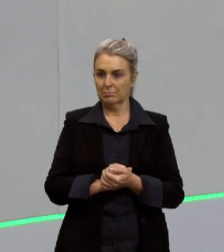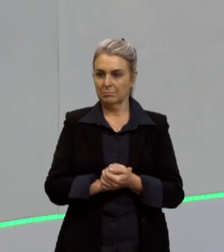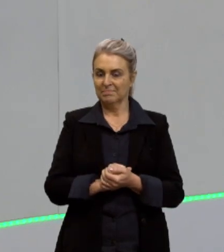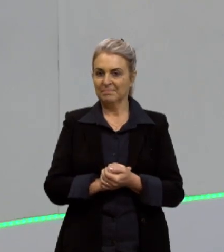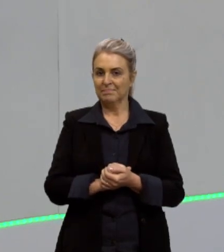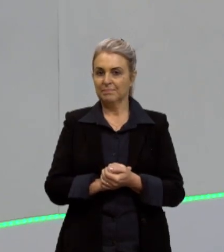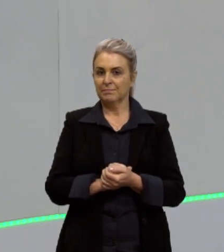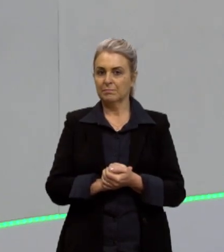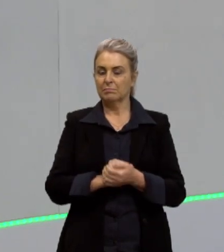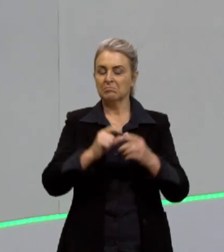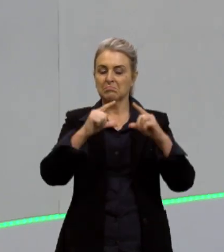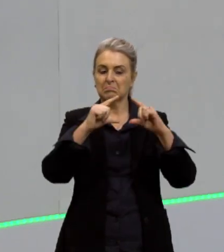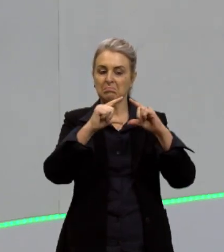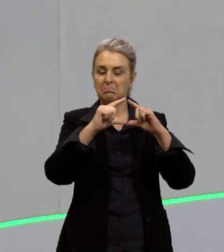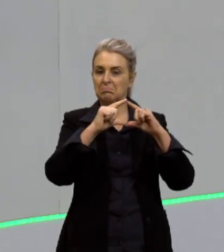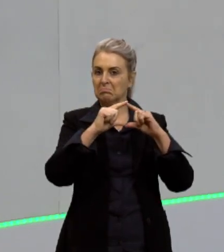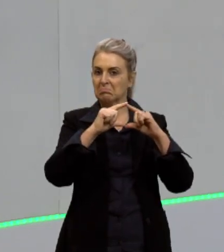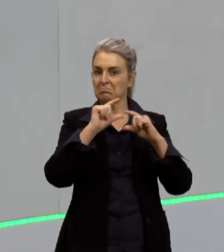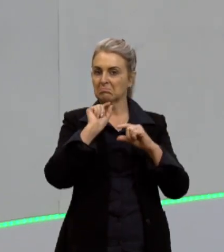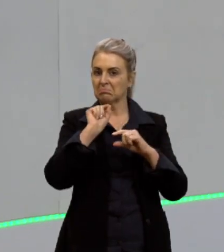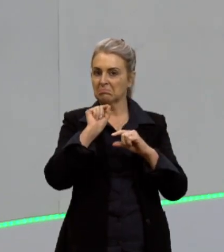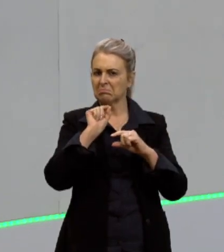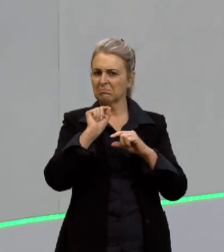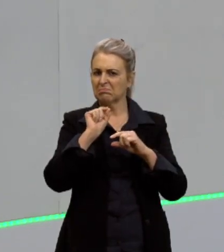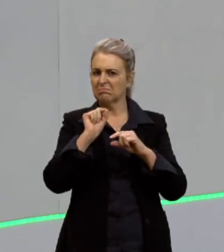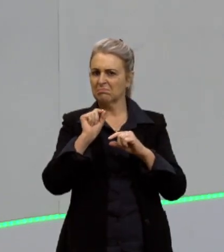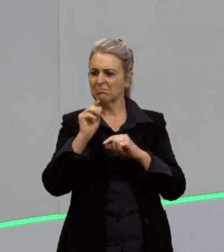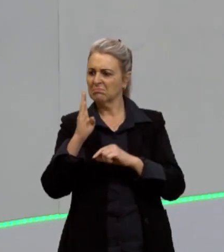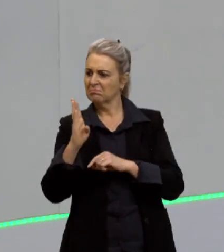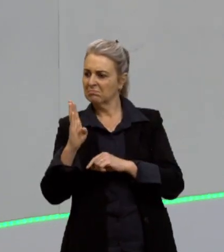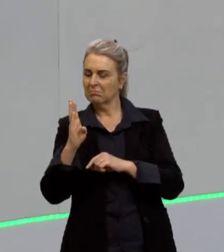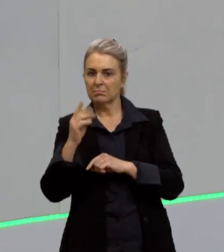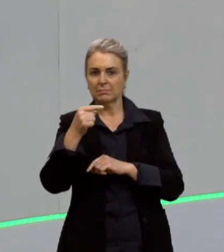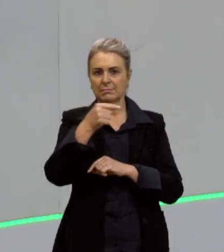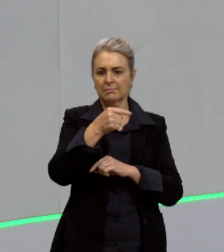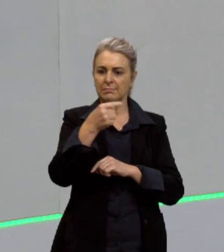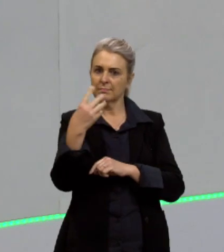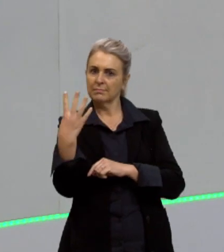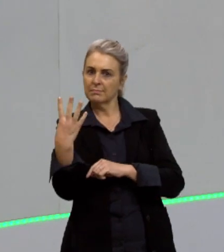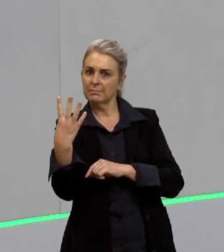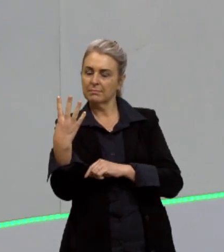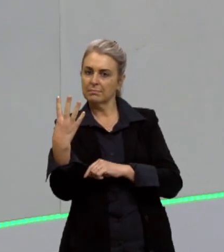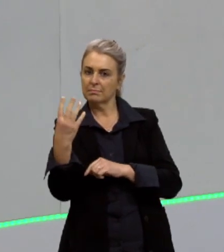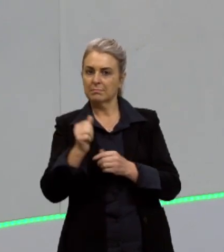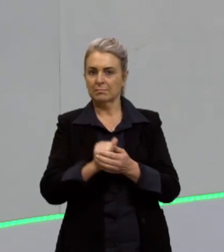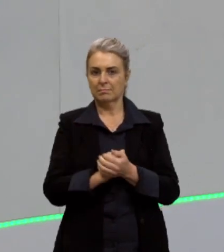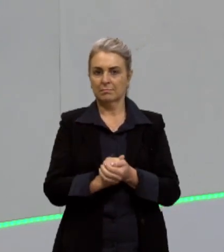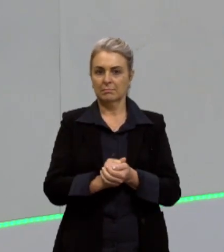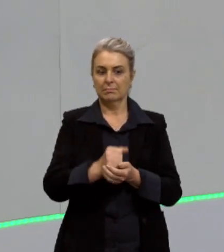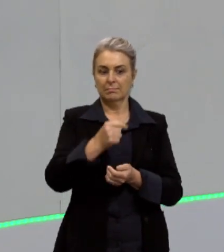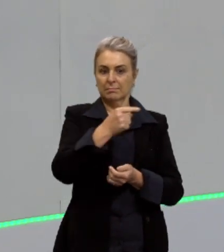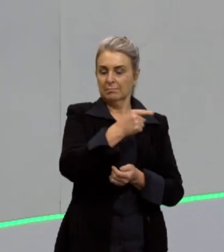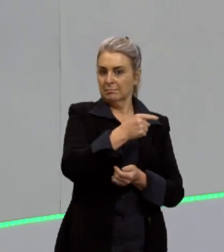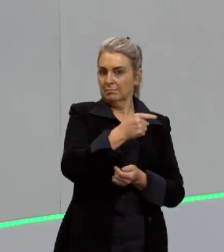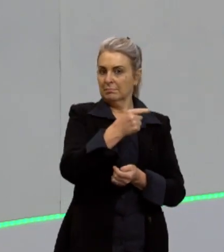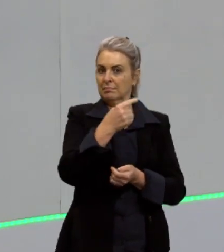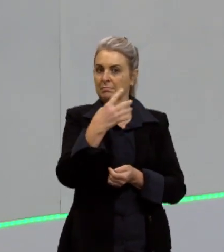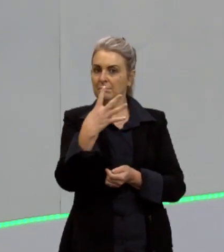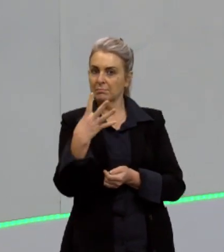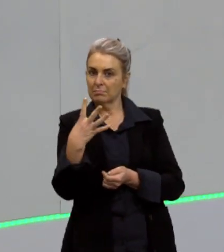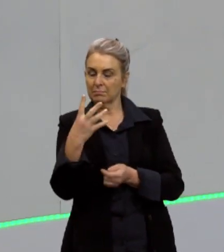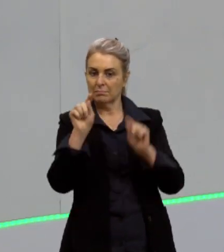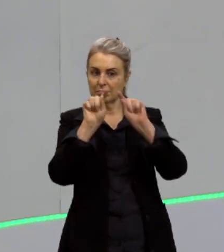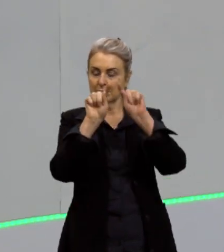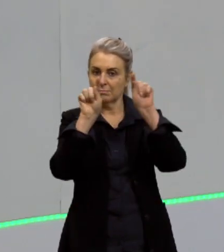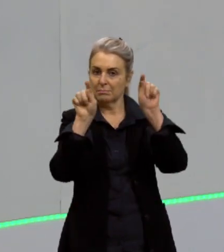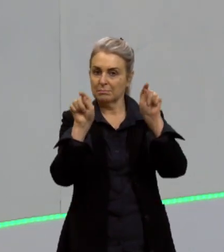Quem é o delta? Quem é o B? Menos 4, então, ó. Menos 4, colocar o